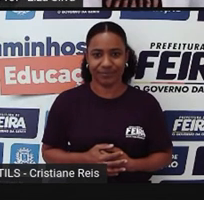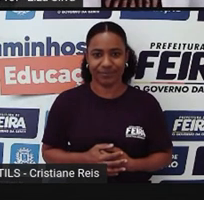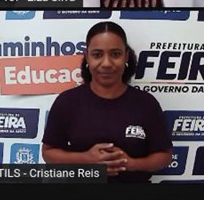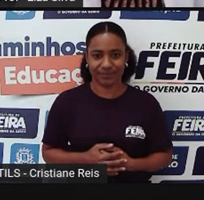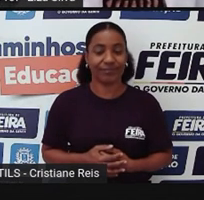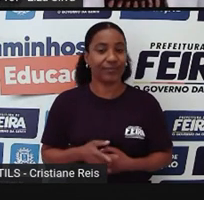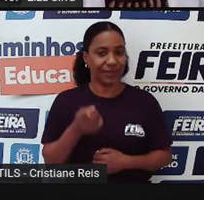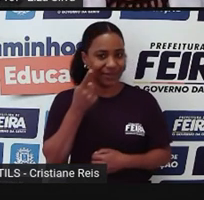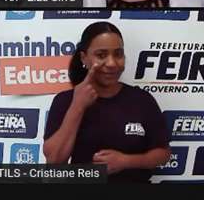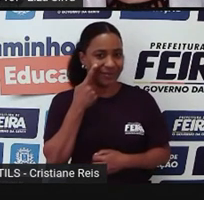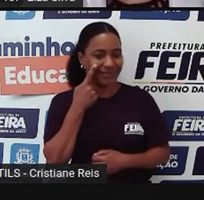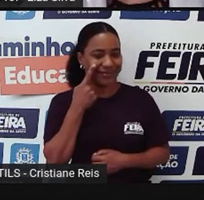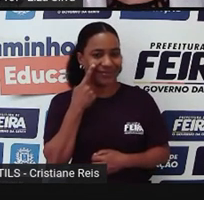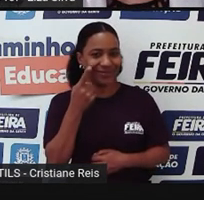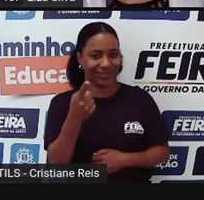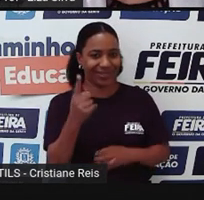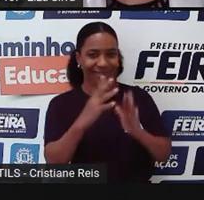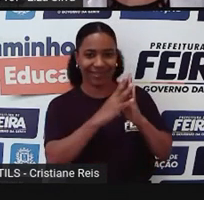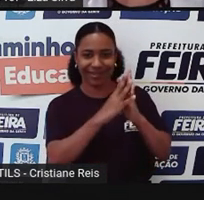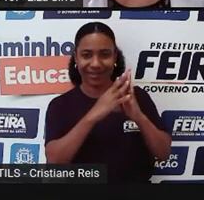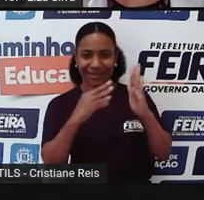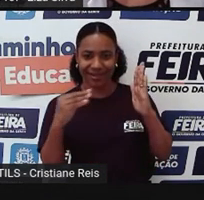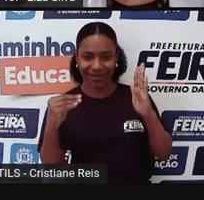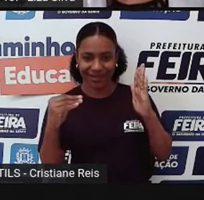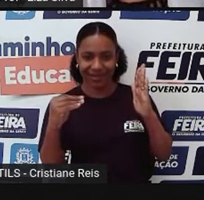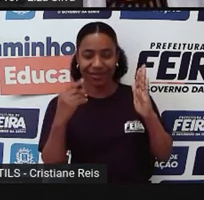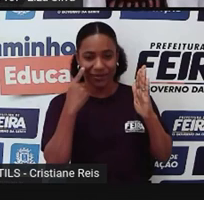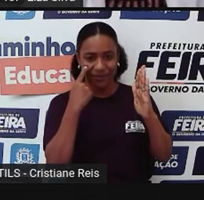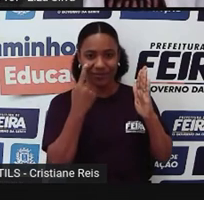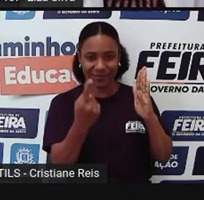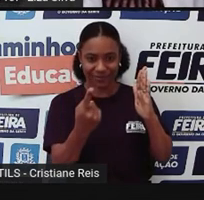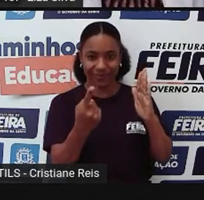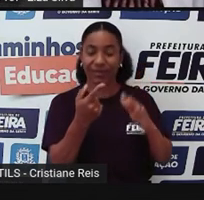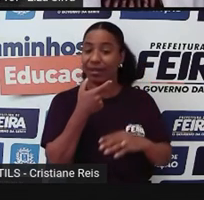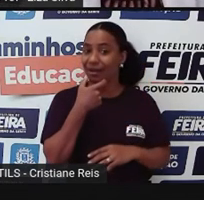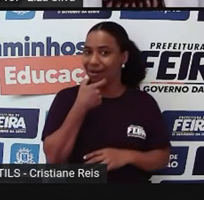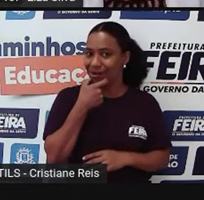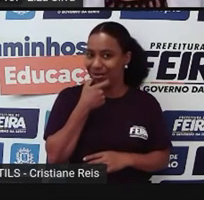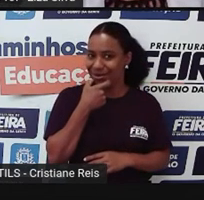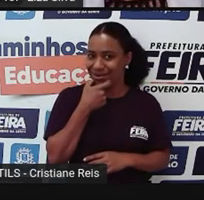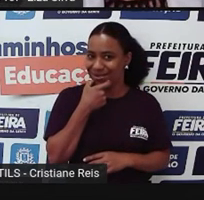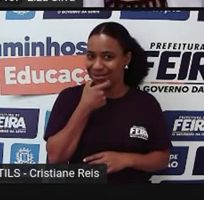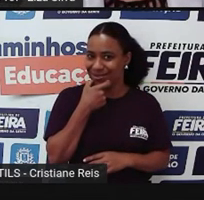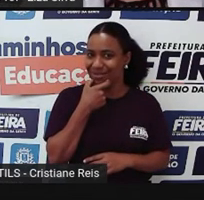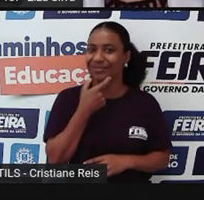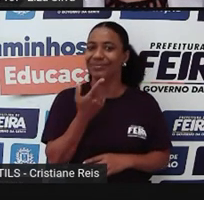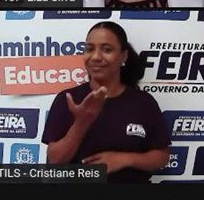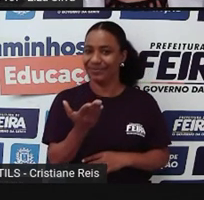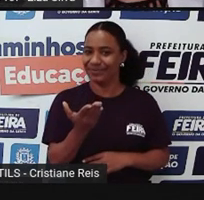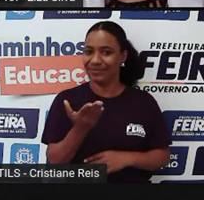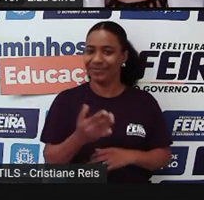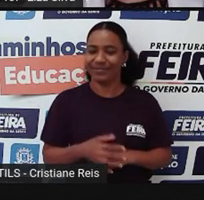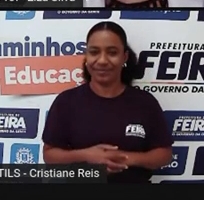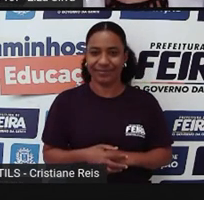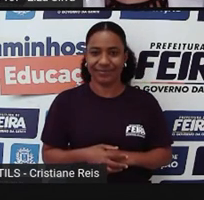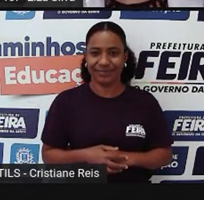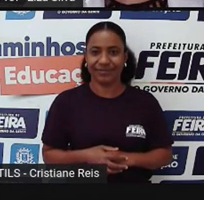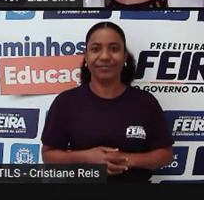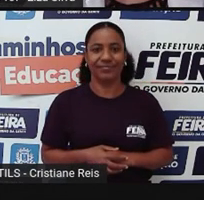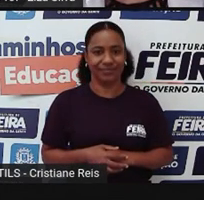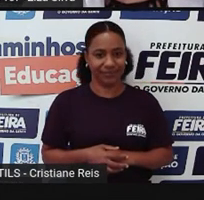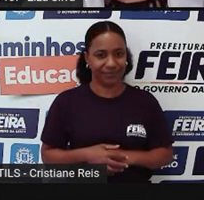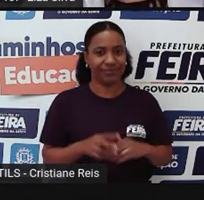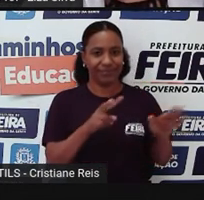e observem aqui este modelo e lendas Record sem 10 e aqui você tem os dias da